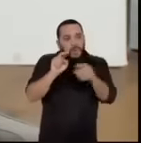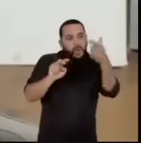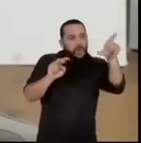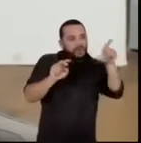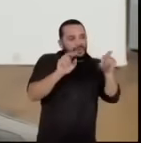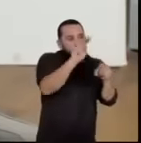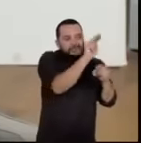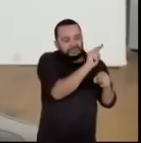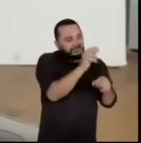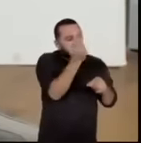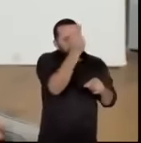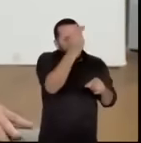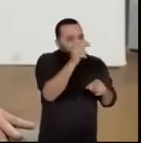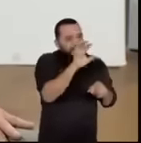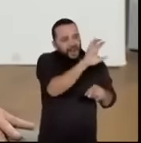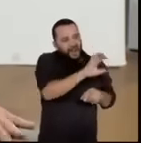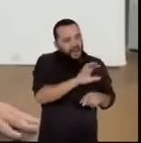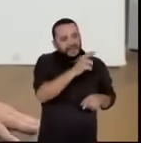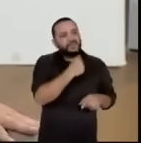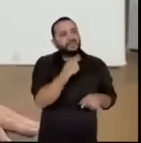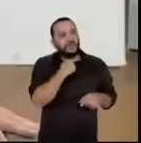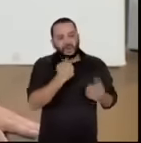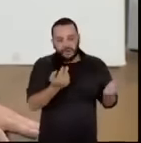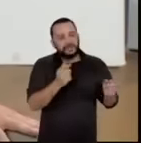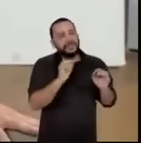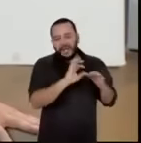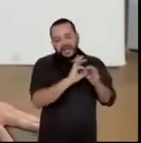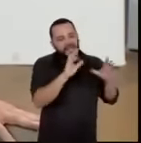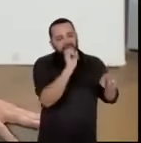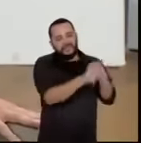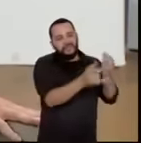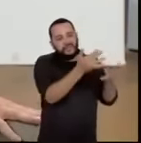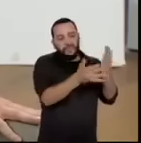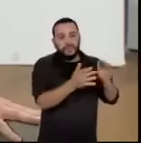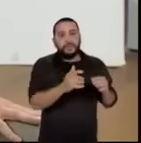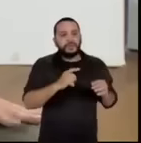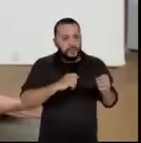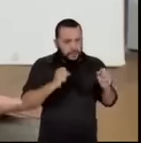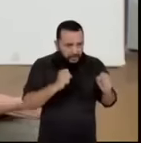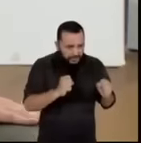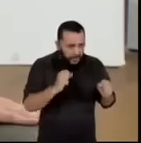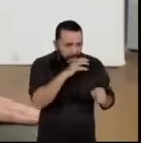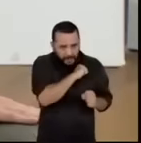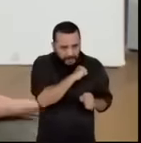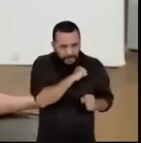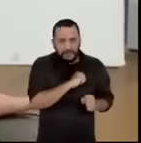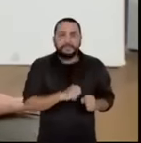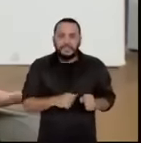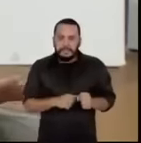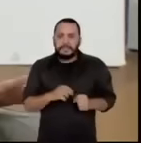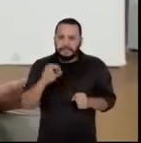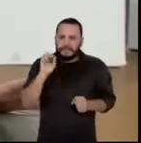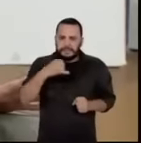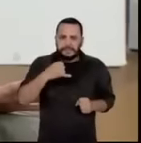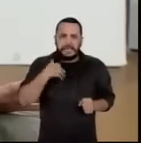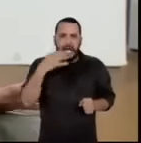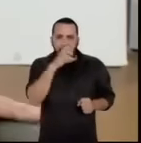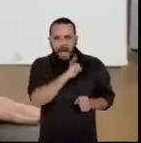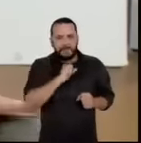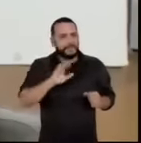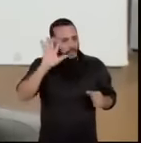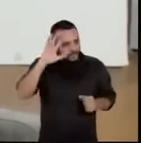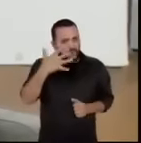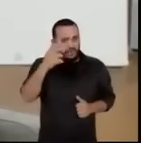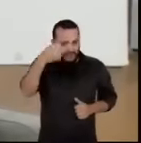nós entendemos que amanhã... Então, isso é uma possibilidade. É uma possibilidade, inclusive, próxima, bastante concreta. É o que nós queremos